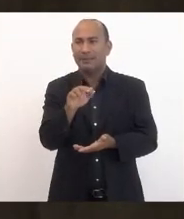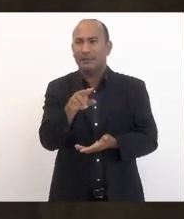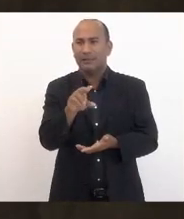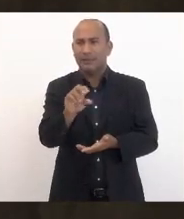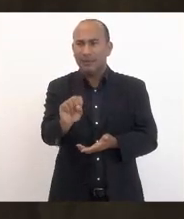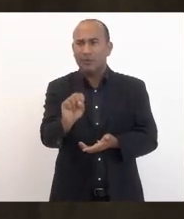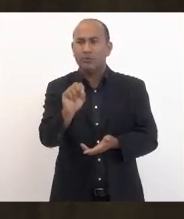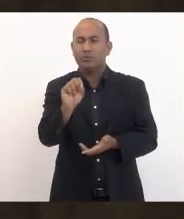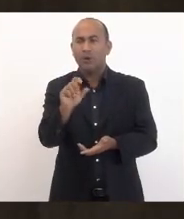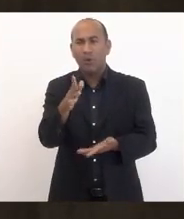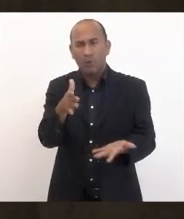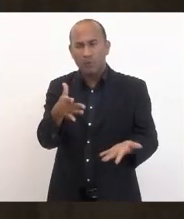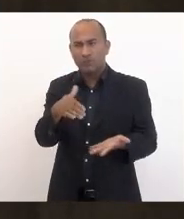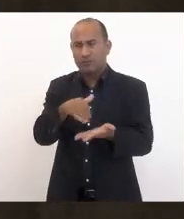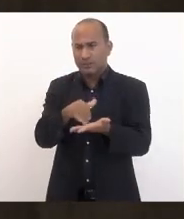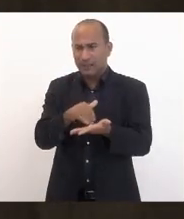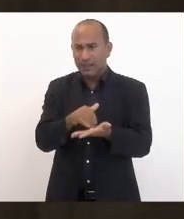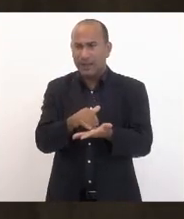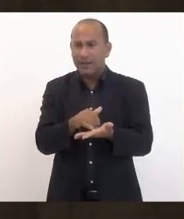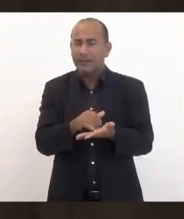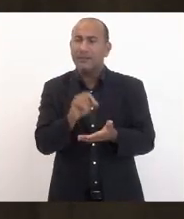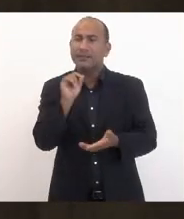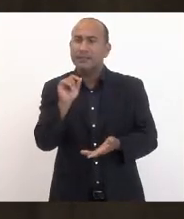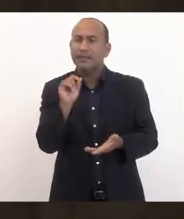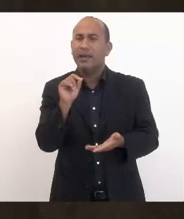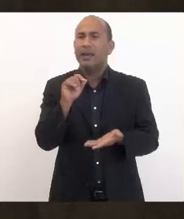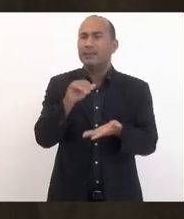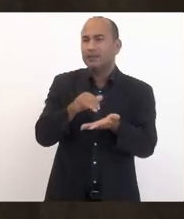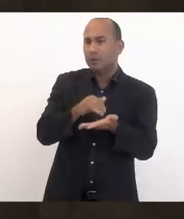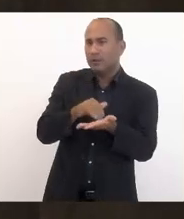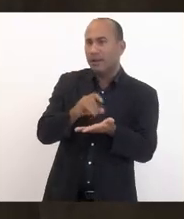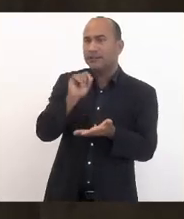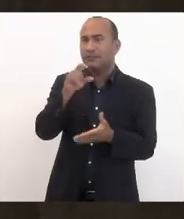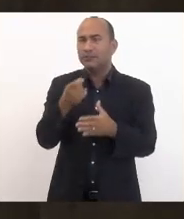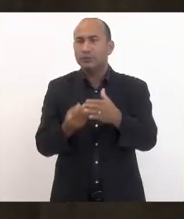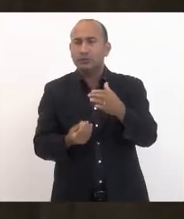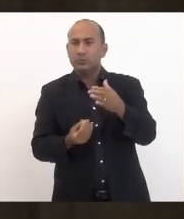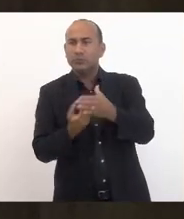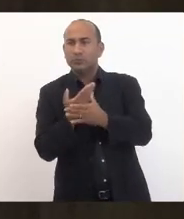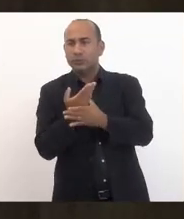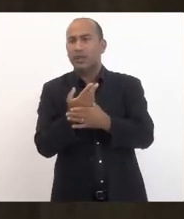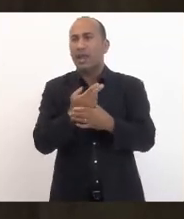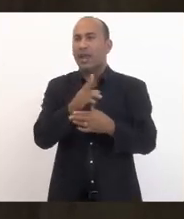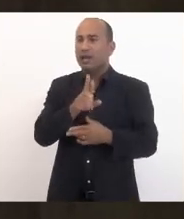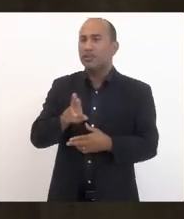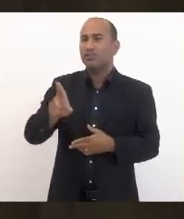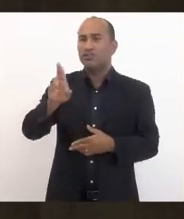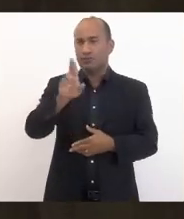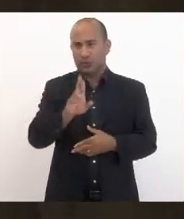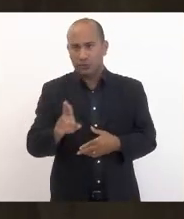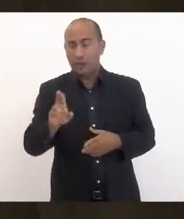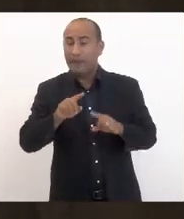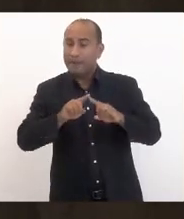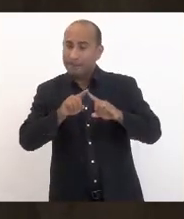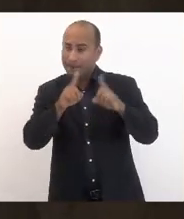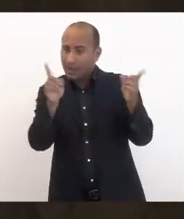que, inclusive, é um secretário de origem religiosa,